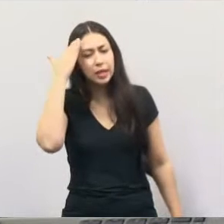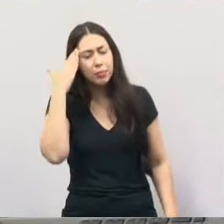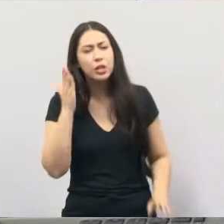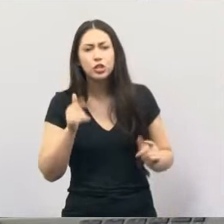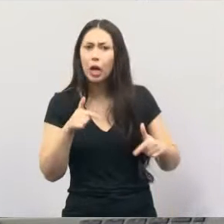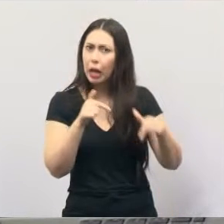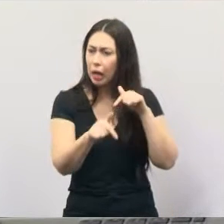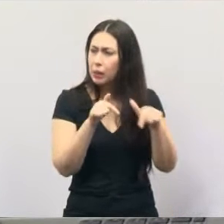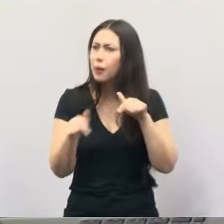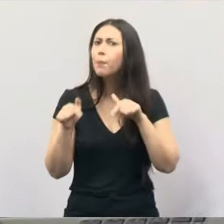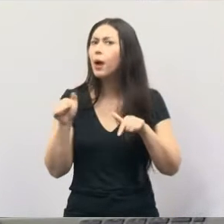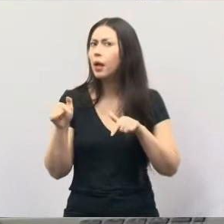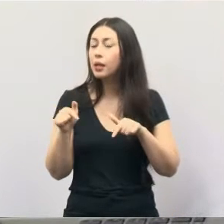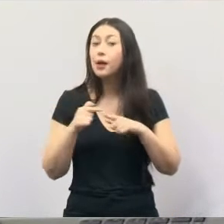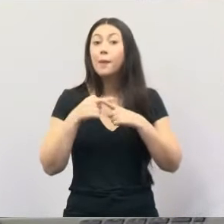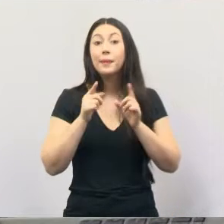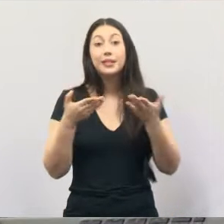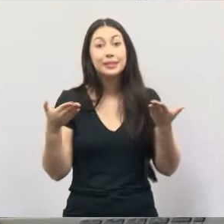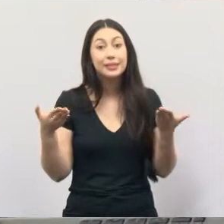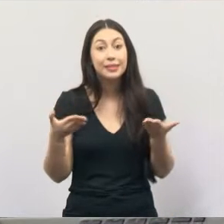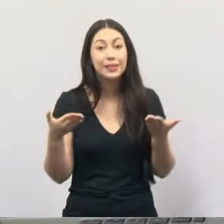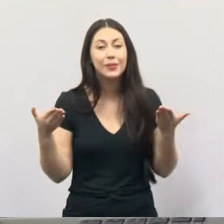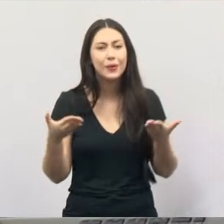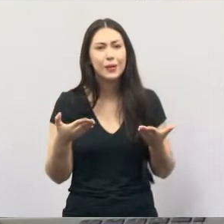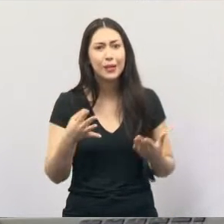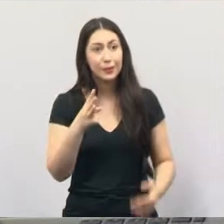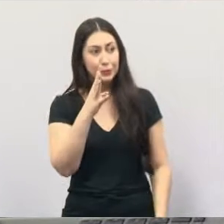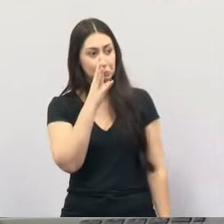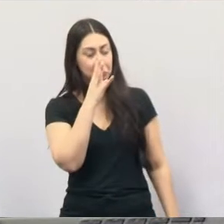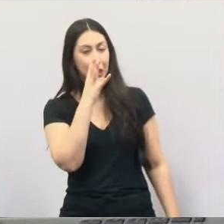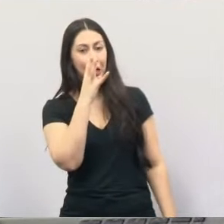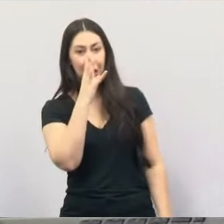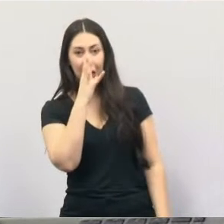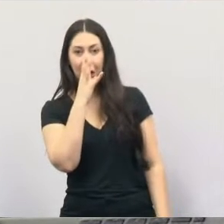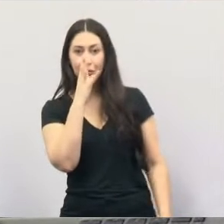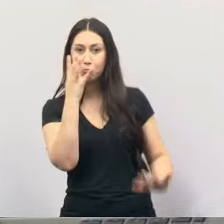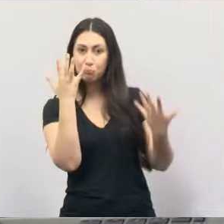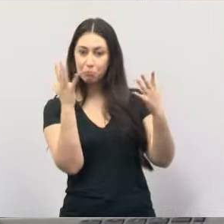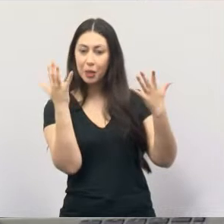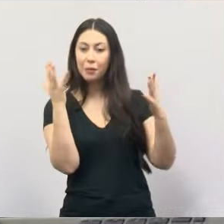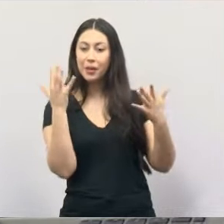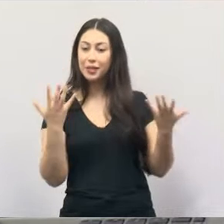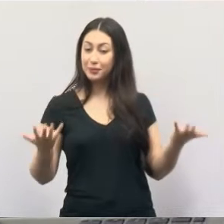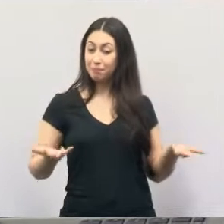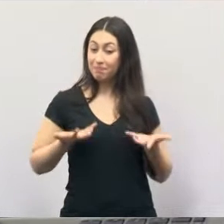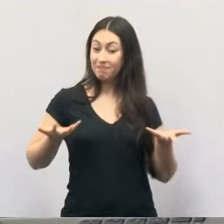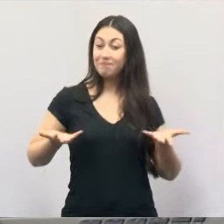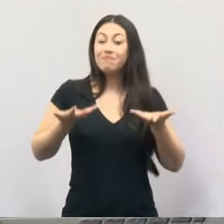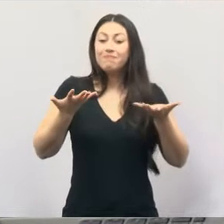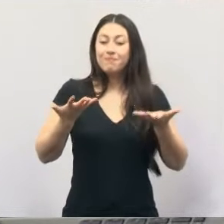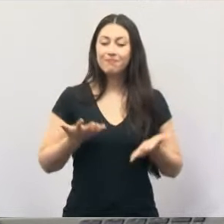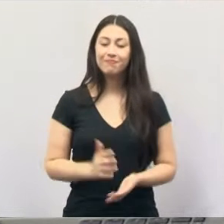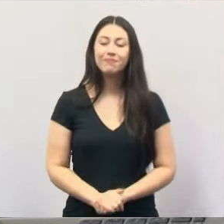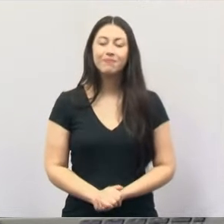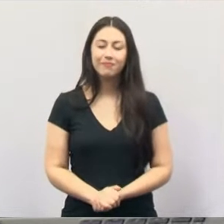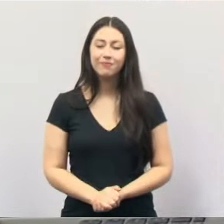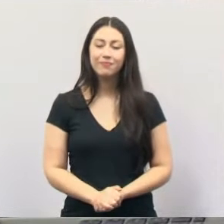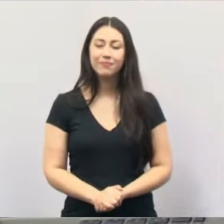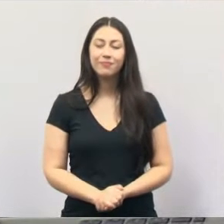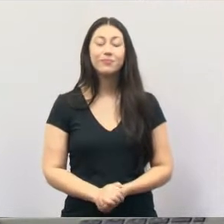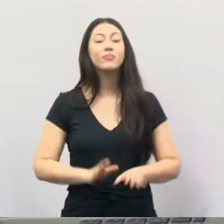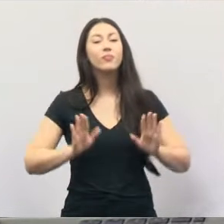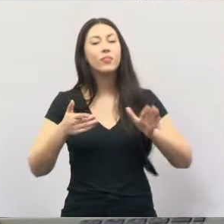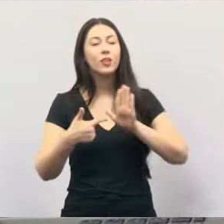trabalham bastante, mas com esse reconhecimento dará um ânimo maior. Mas já